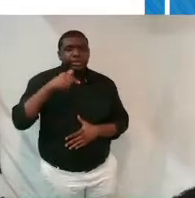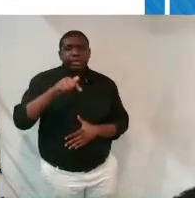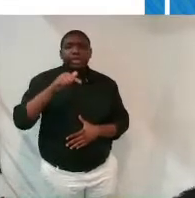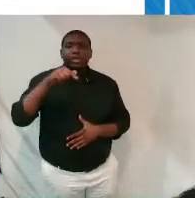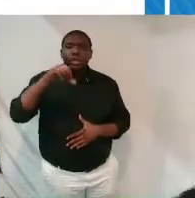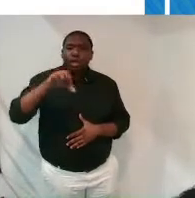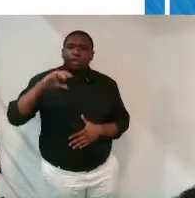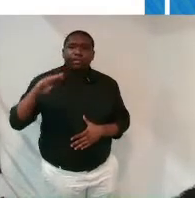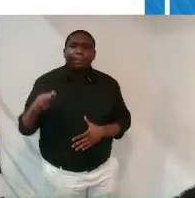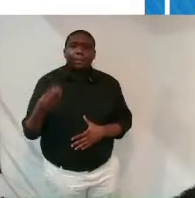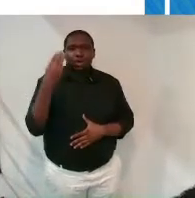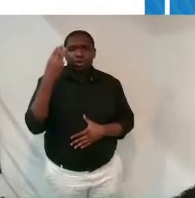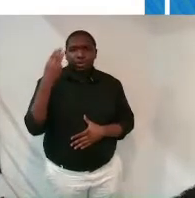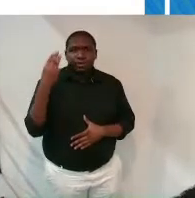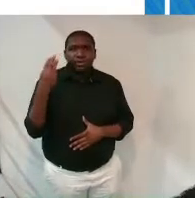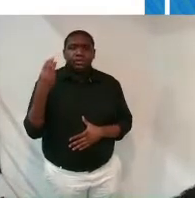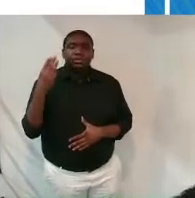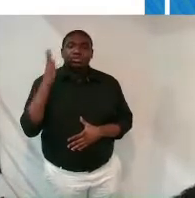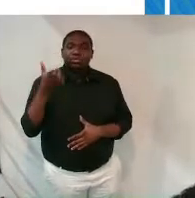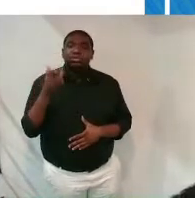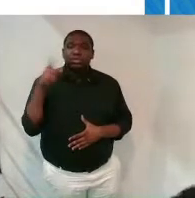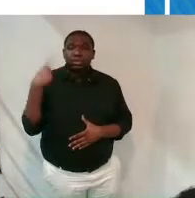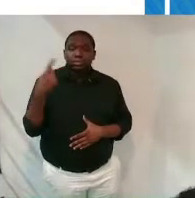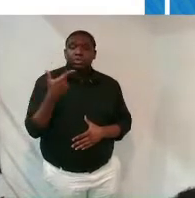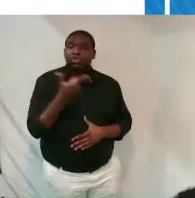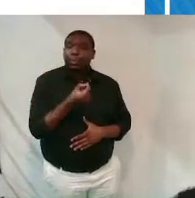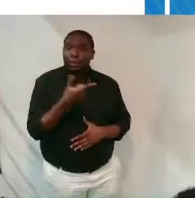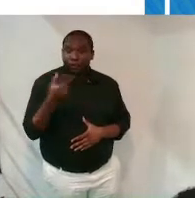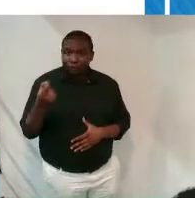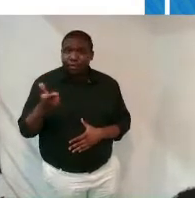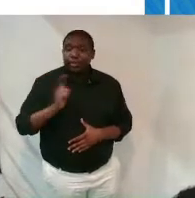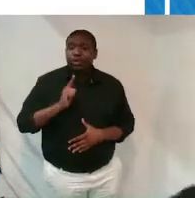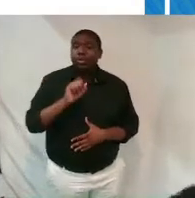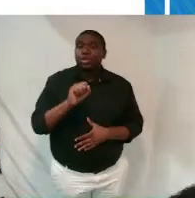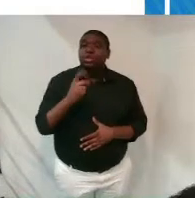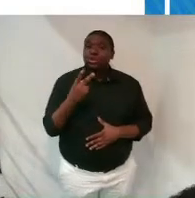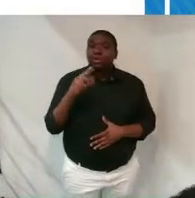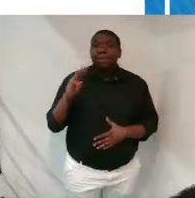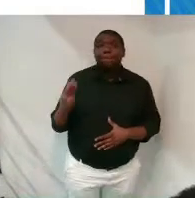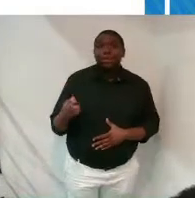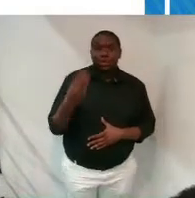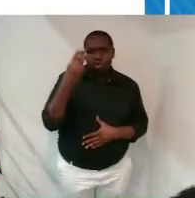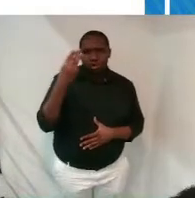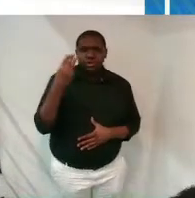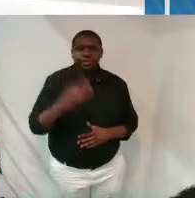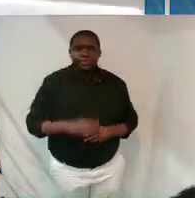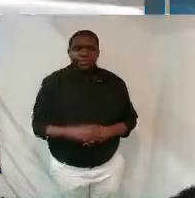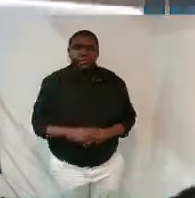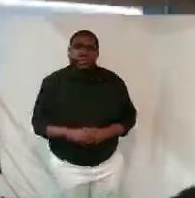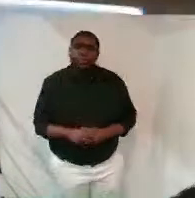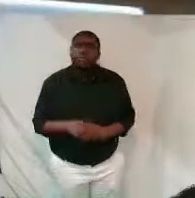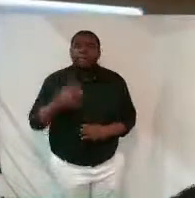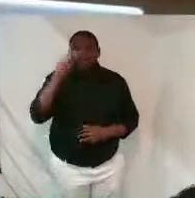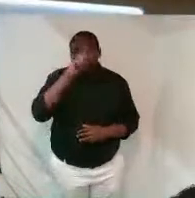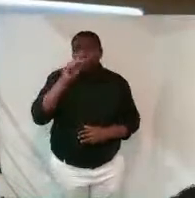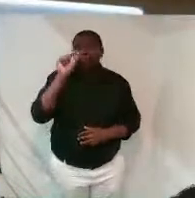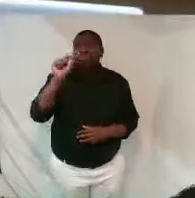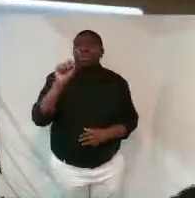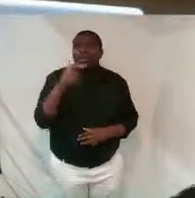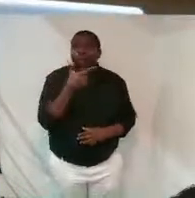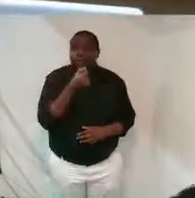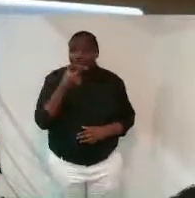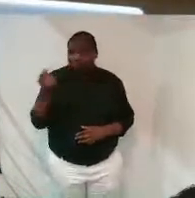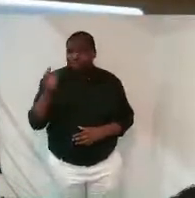de toneladas, já em 2020, 82 milhões de toneladas. Lembrando que em 2020 nós tivemos